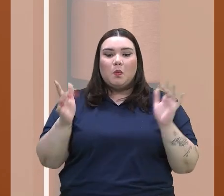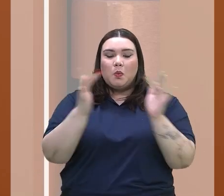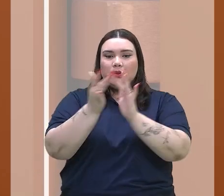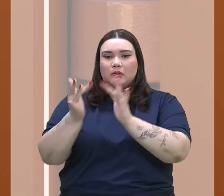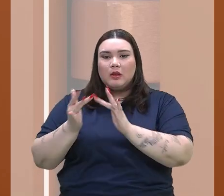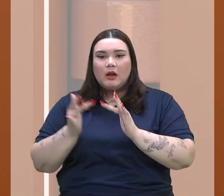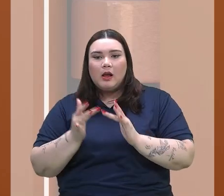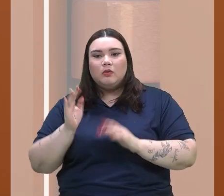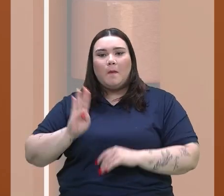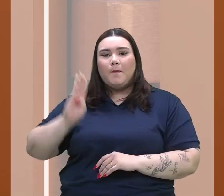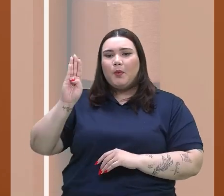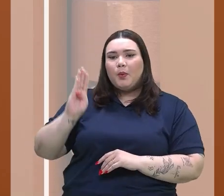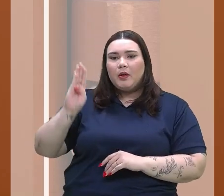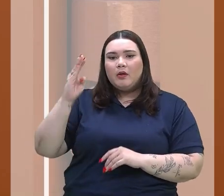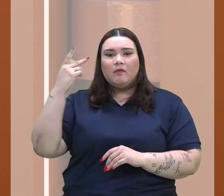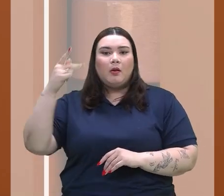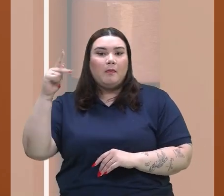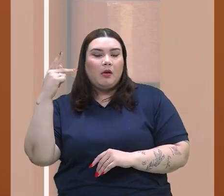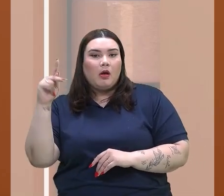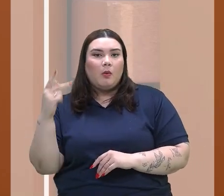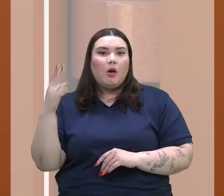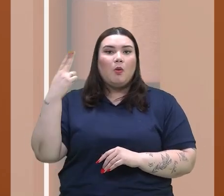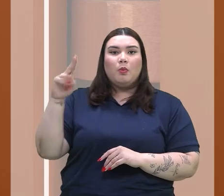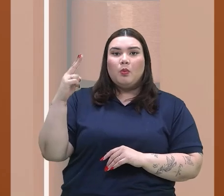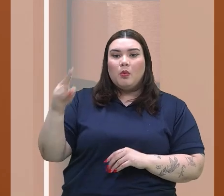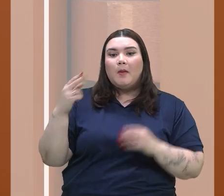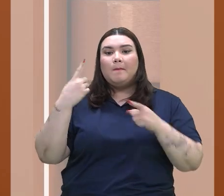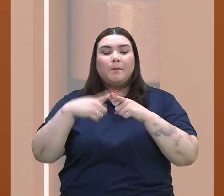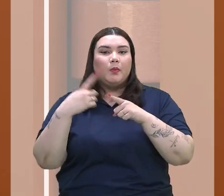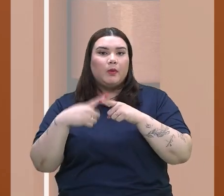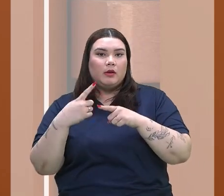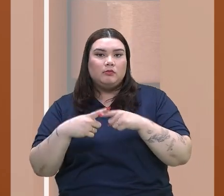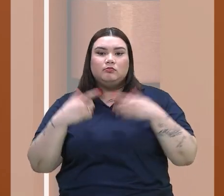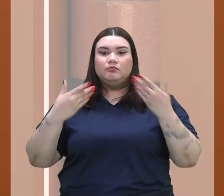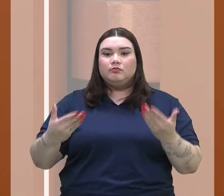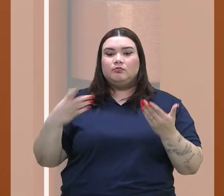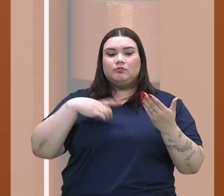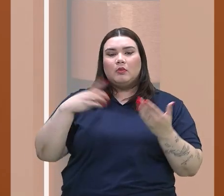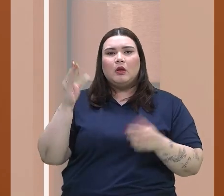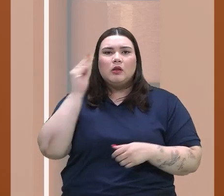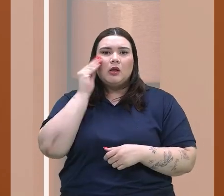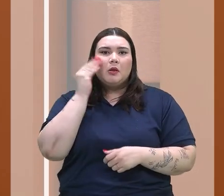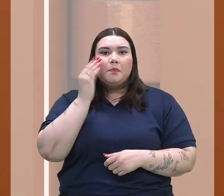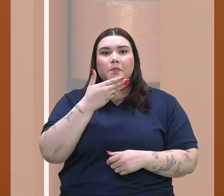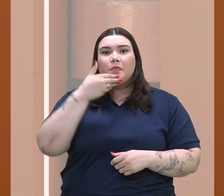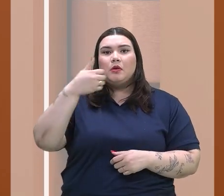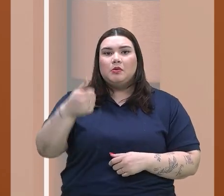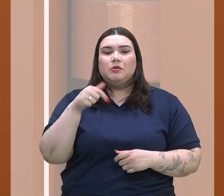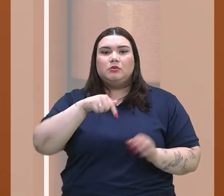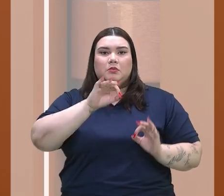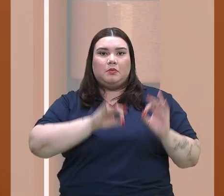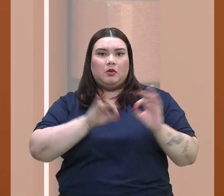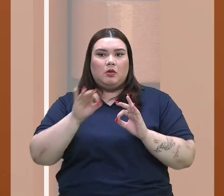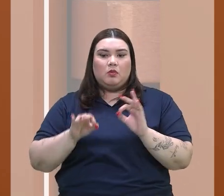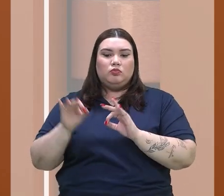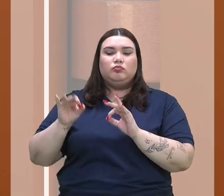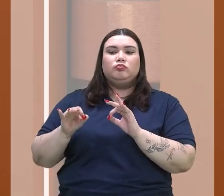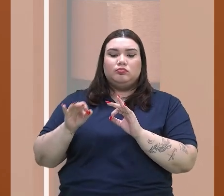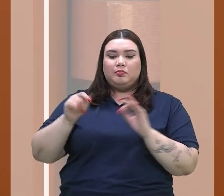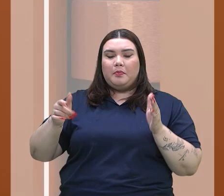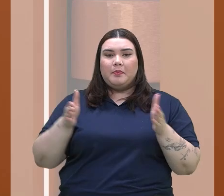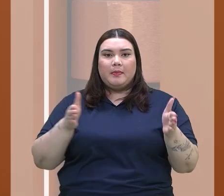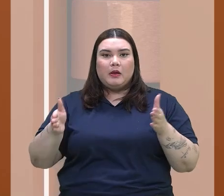principalmente com a Bolívia, com o Paraguai, com o Uruguai, por conta de tentar melhorar no período ali aquele processo